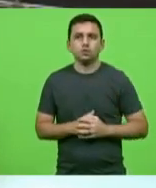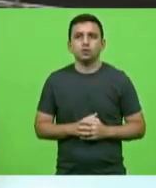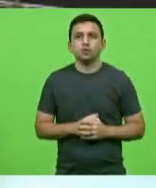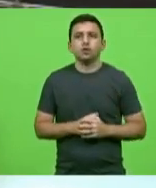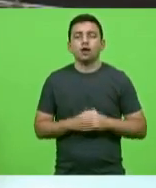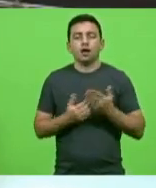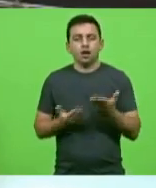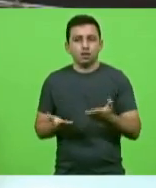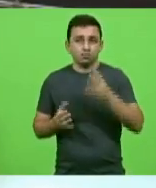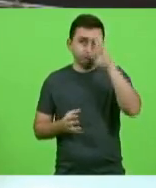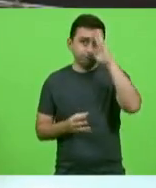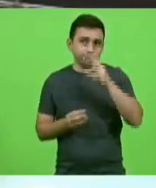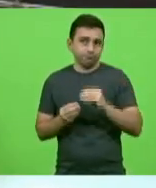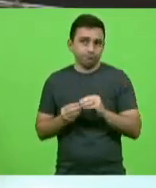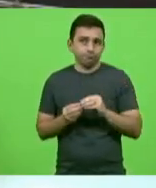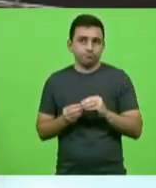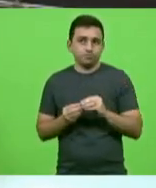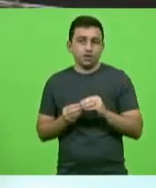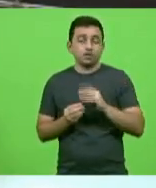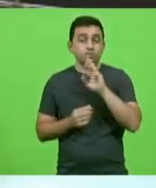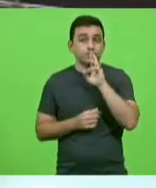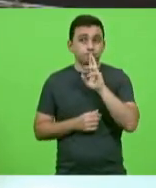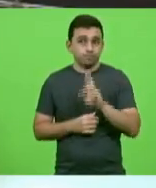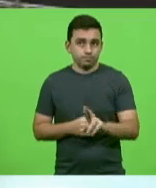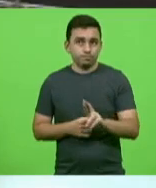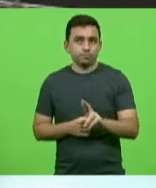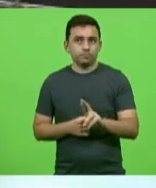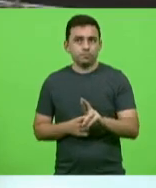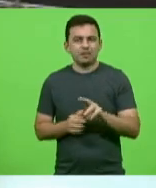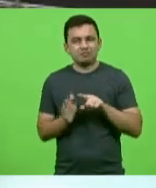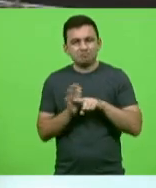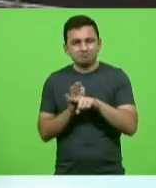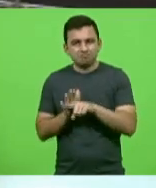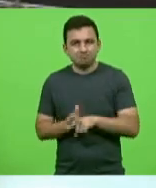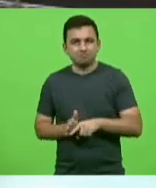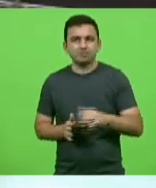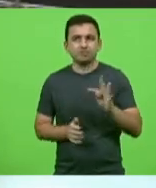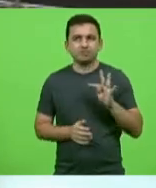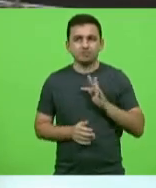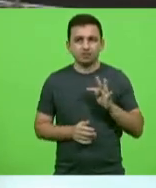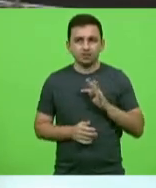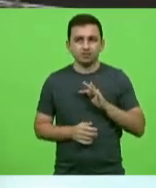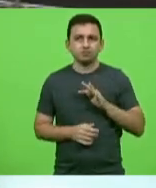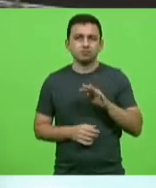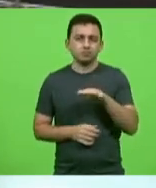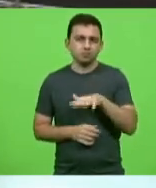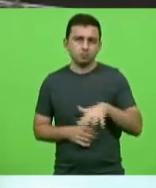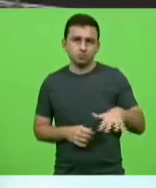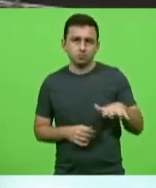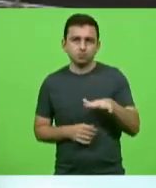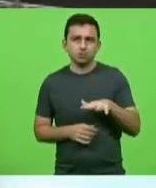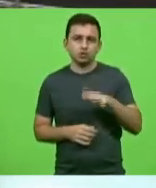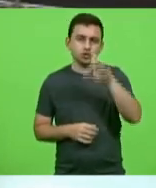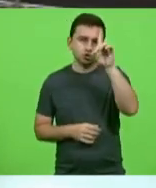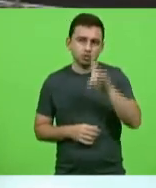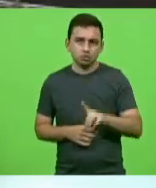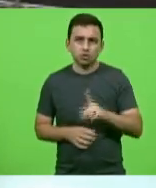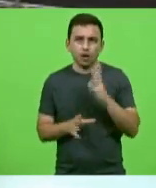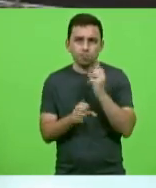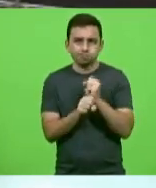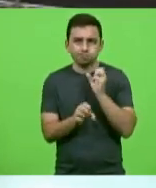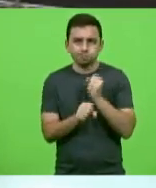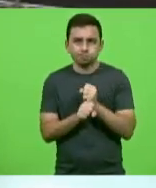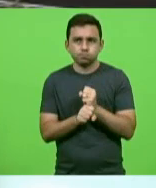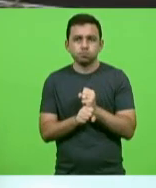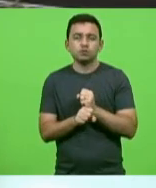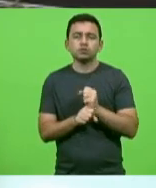conclusão abre assim como resultado da referida análise técnica sobre os fatos apurados a diretoria de